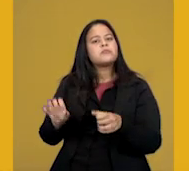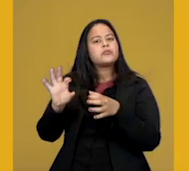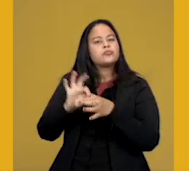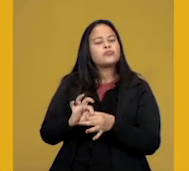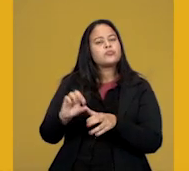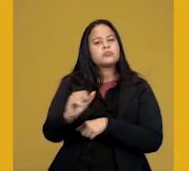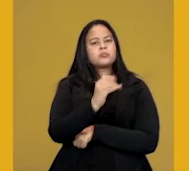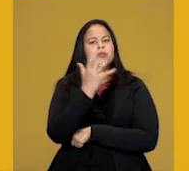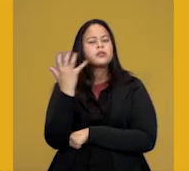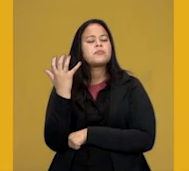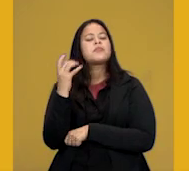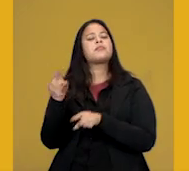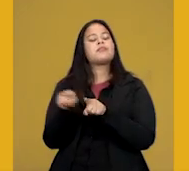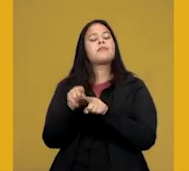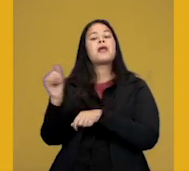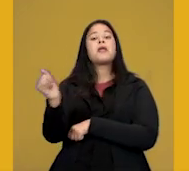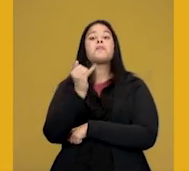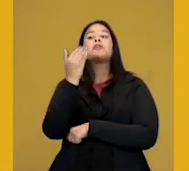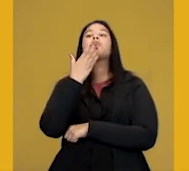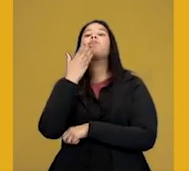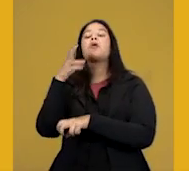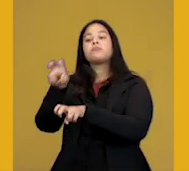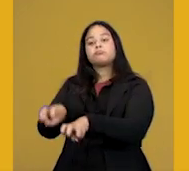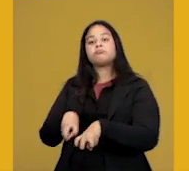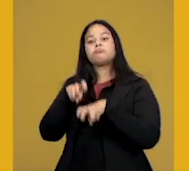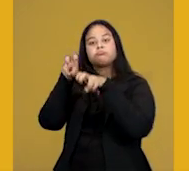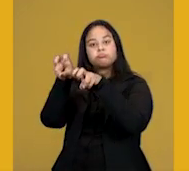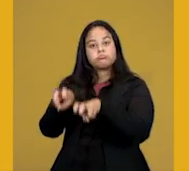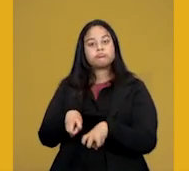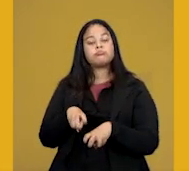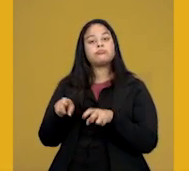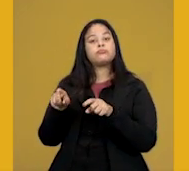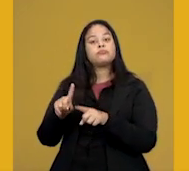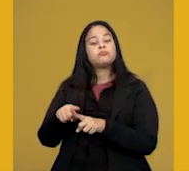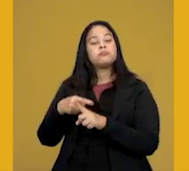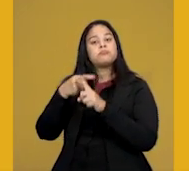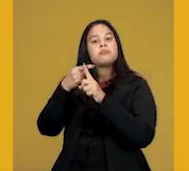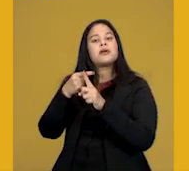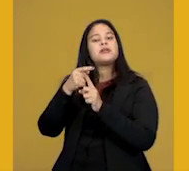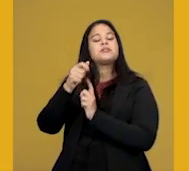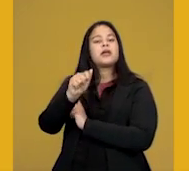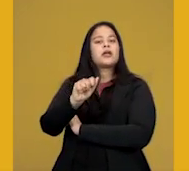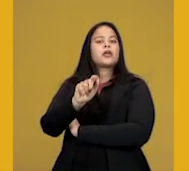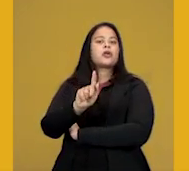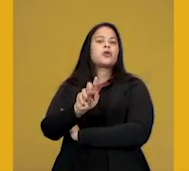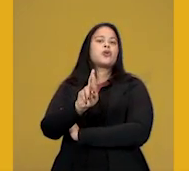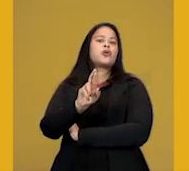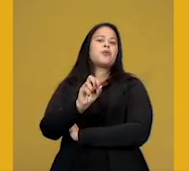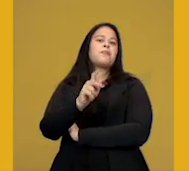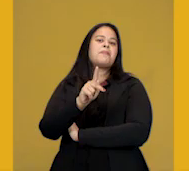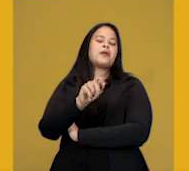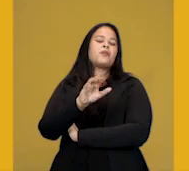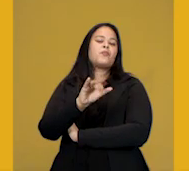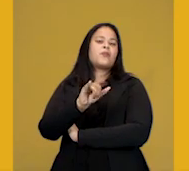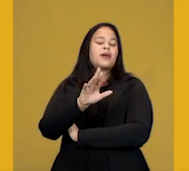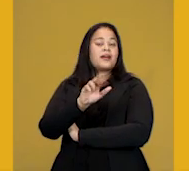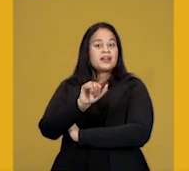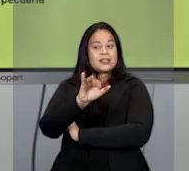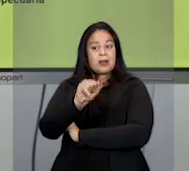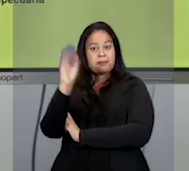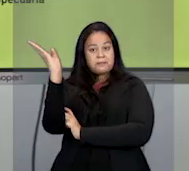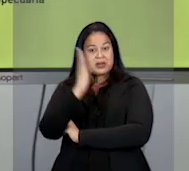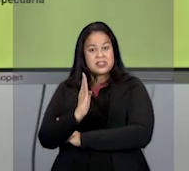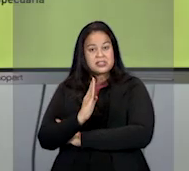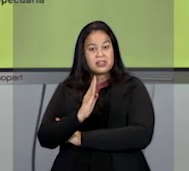ambiente e a importância da agricultura, né, no caso da agropecuária brasileira. Então, isso aqui são algumas dicas que eu estou deixando para vocês complementarem